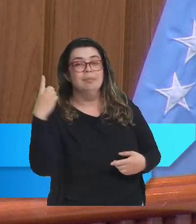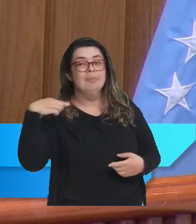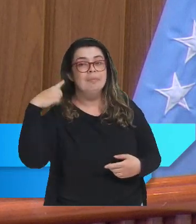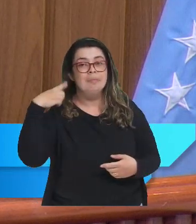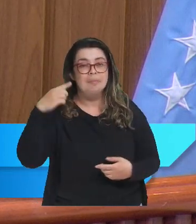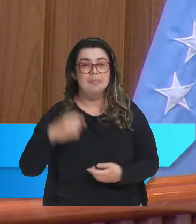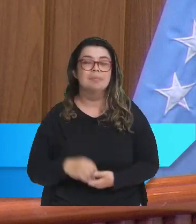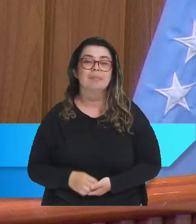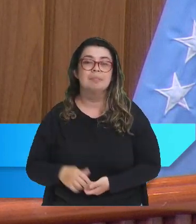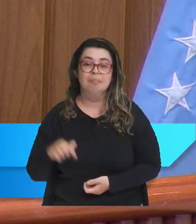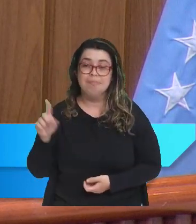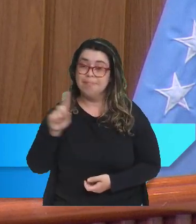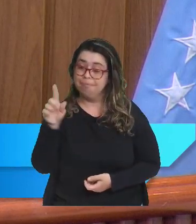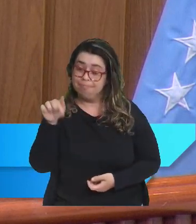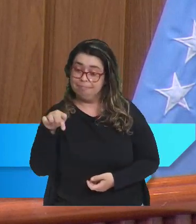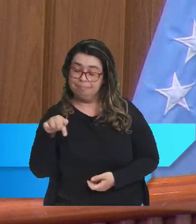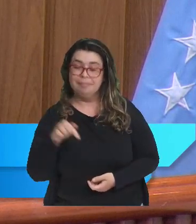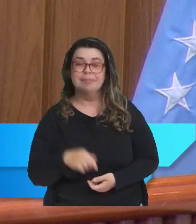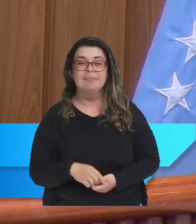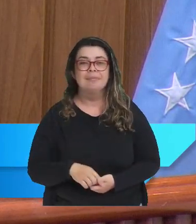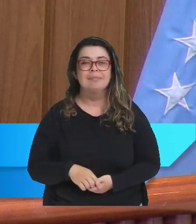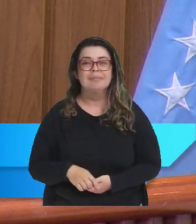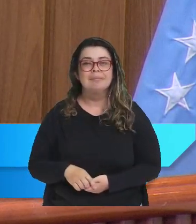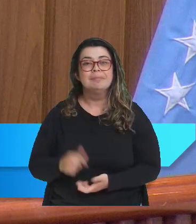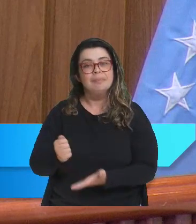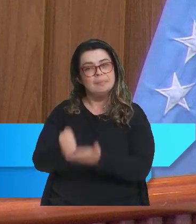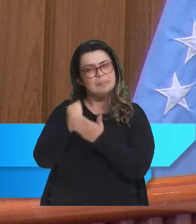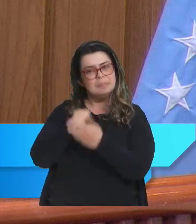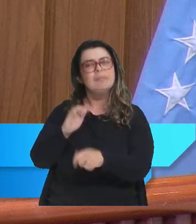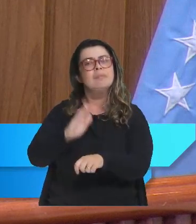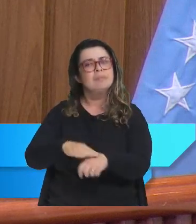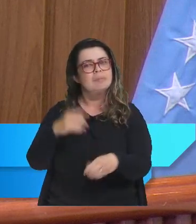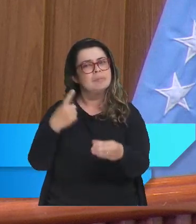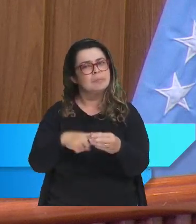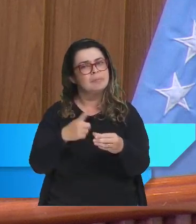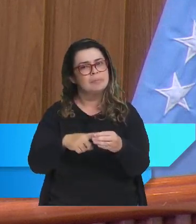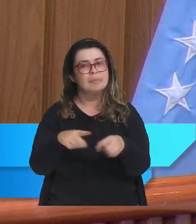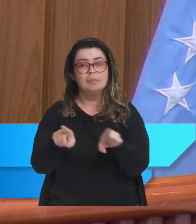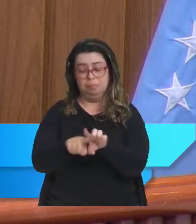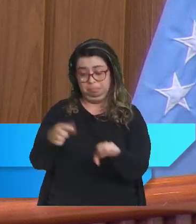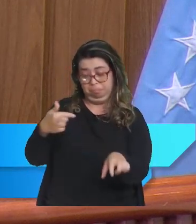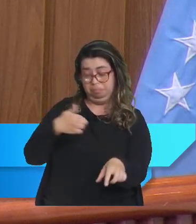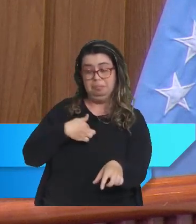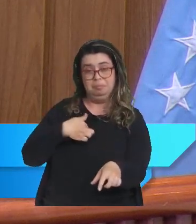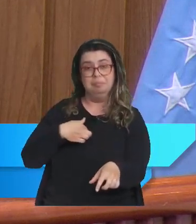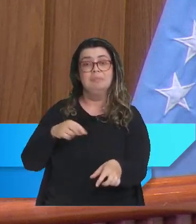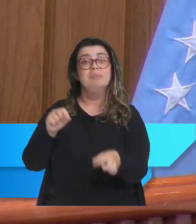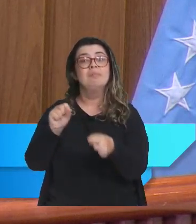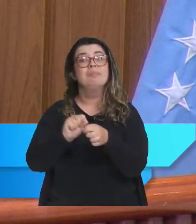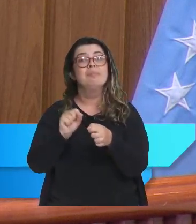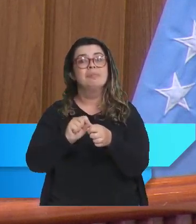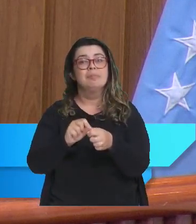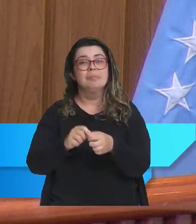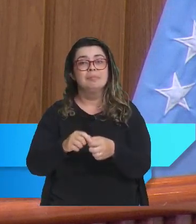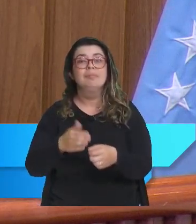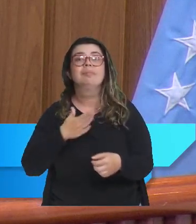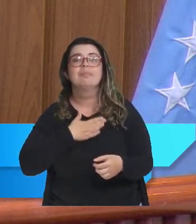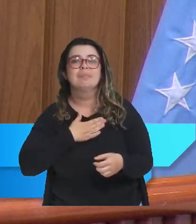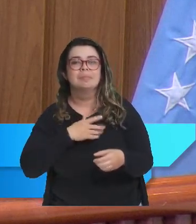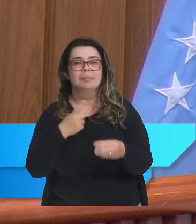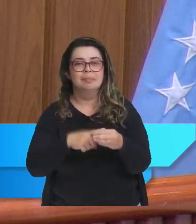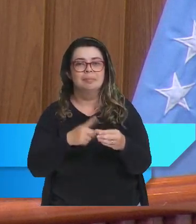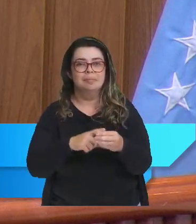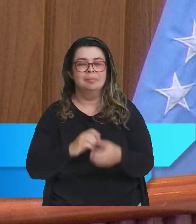que fazer pela cidade dele, assim como eu faria pela minha cidade se eu ganhasse para deputado